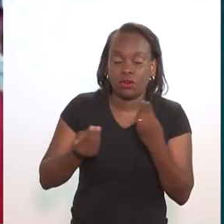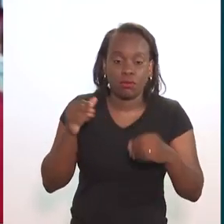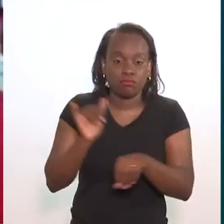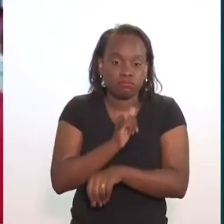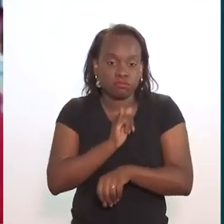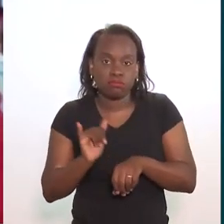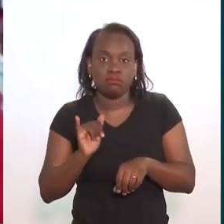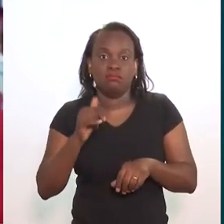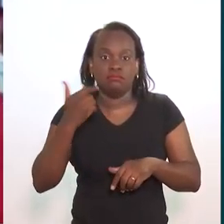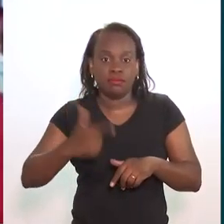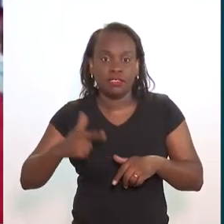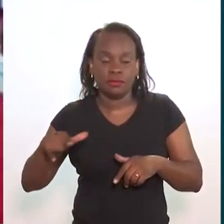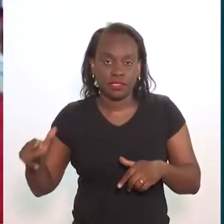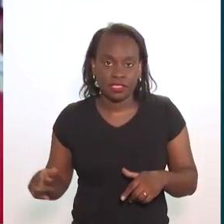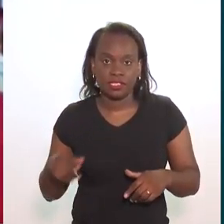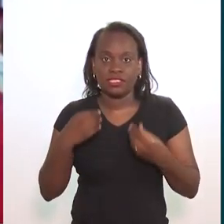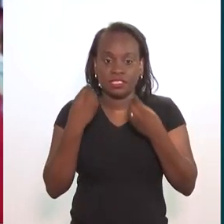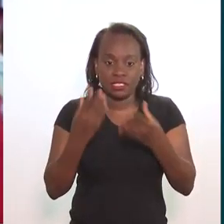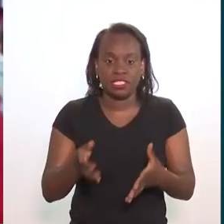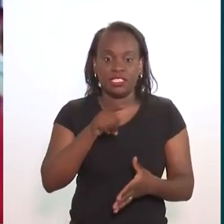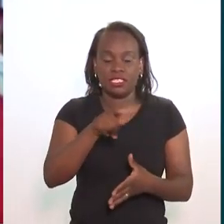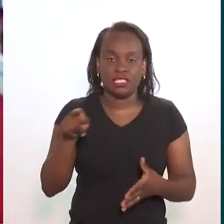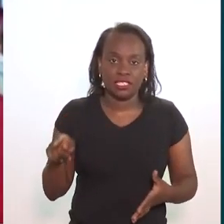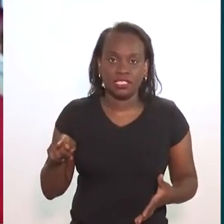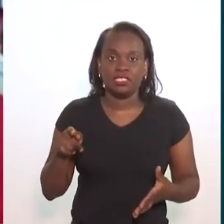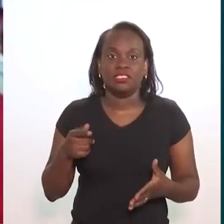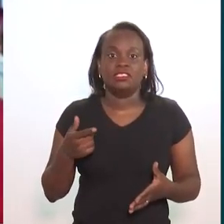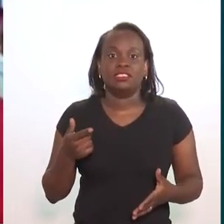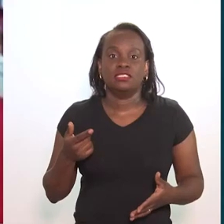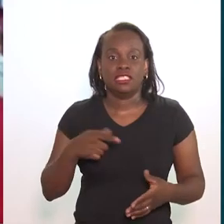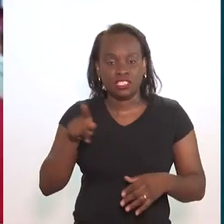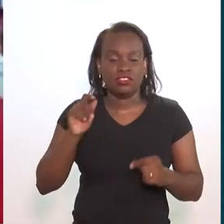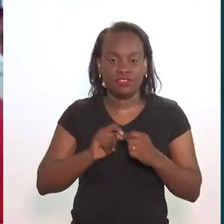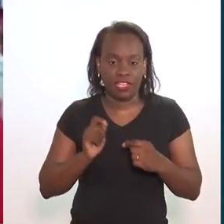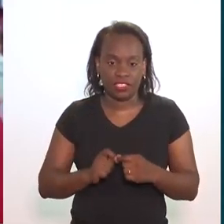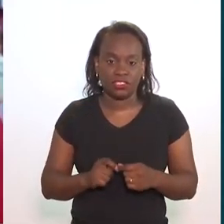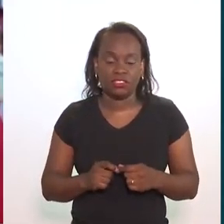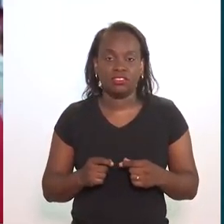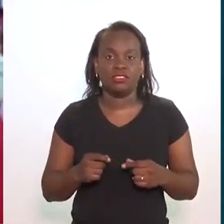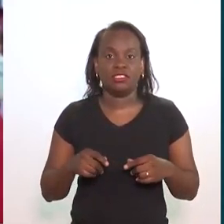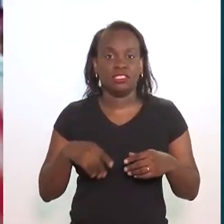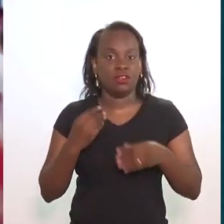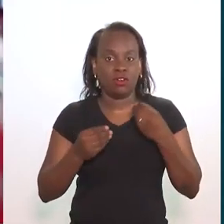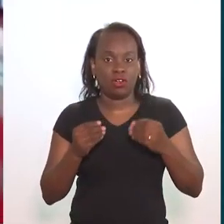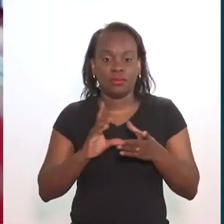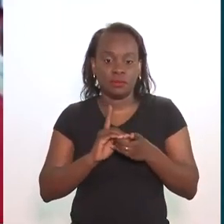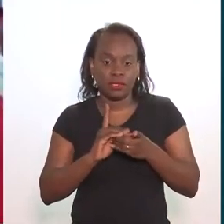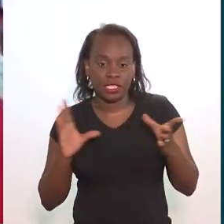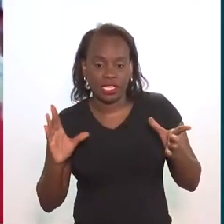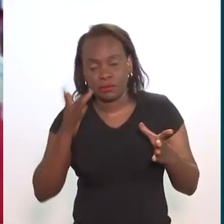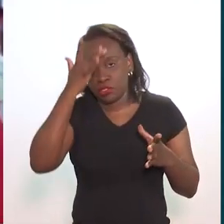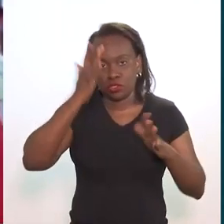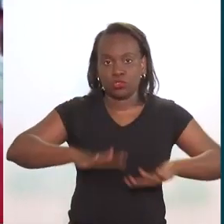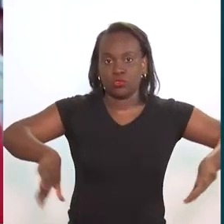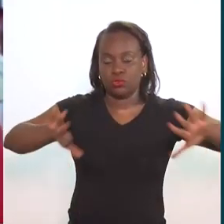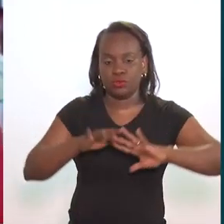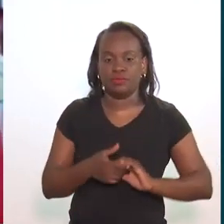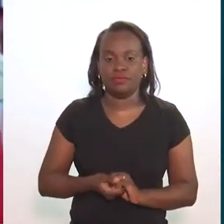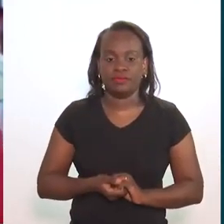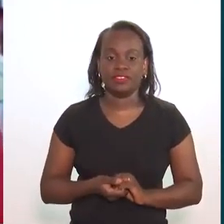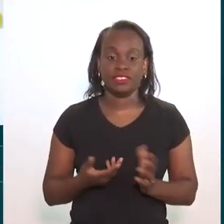encontrar formas de cada vez mais entregar isso que a gente faz de uma forma democrática